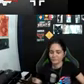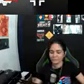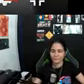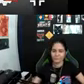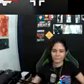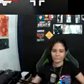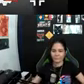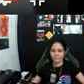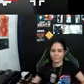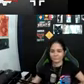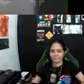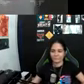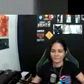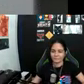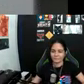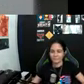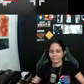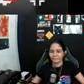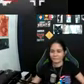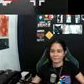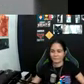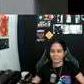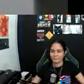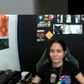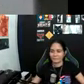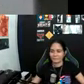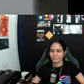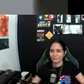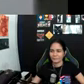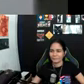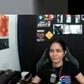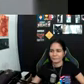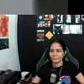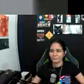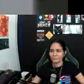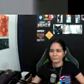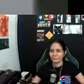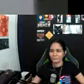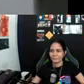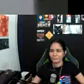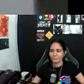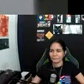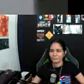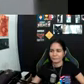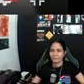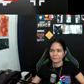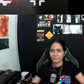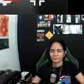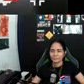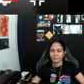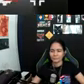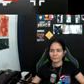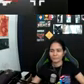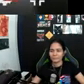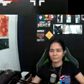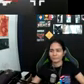Essa daí vai esfregar xereque geral, hein? Aí, ó, segura teu filho Bruno, hein? Que minha filha Mariana tá chegando que vai assar aquele peru